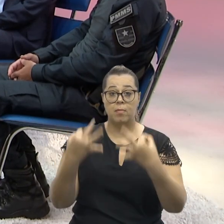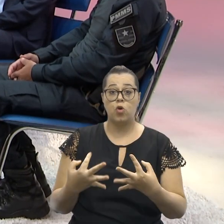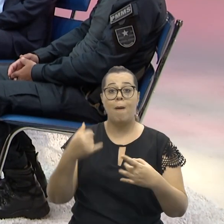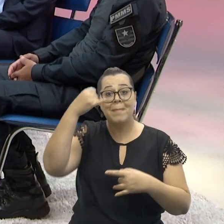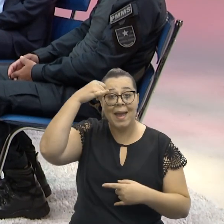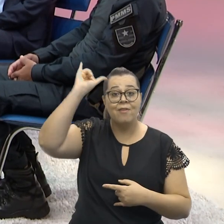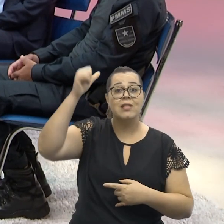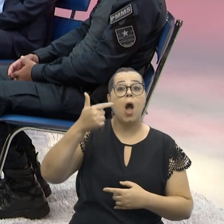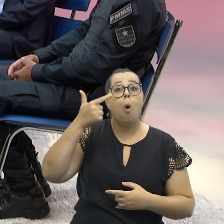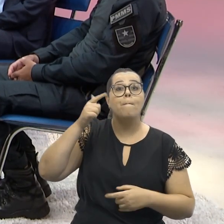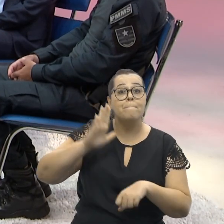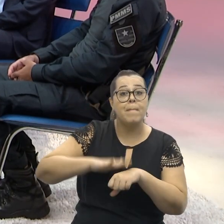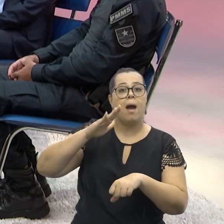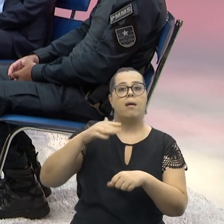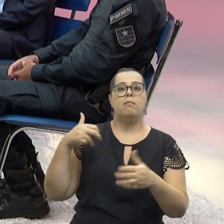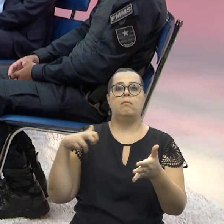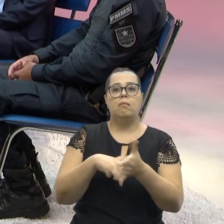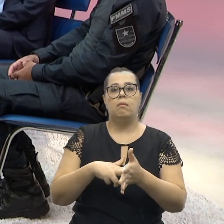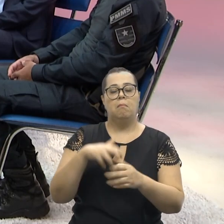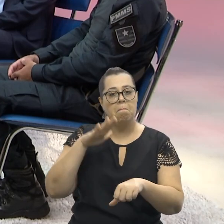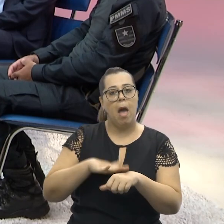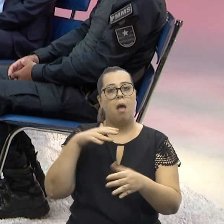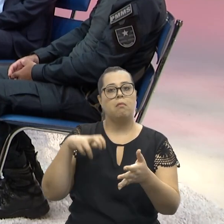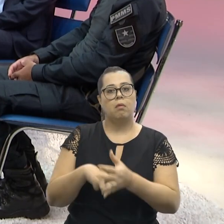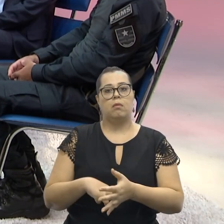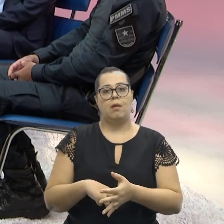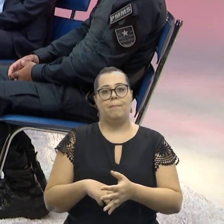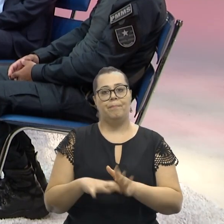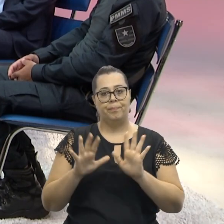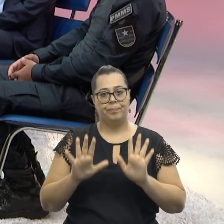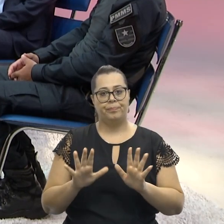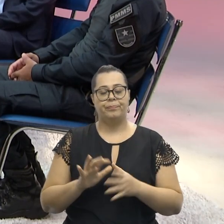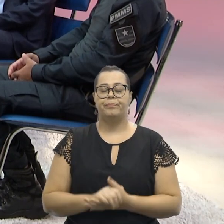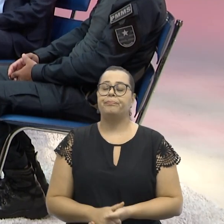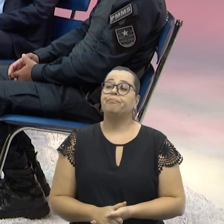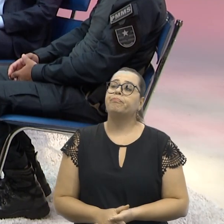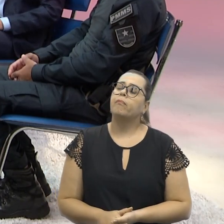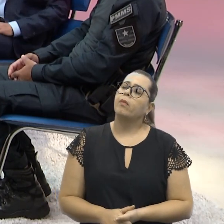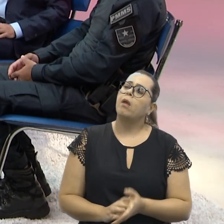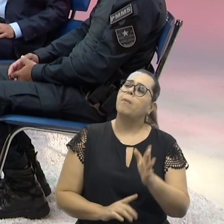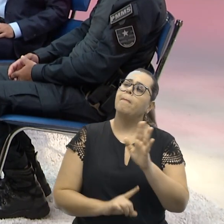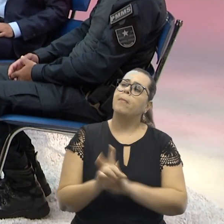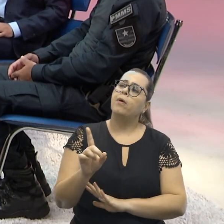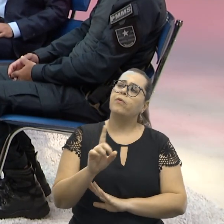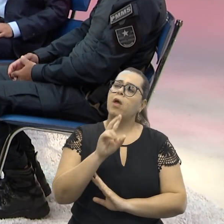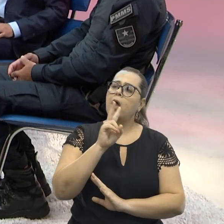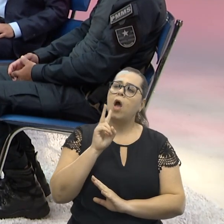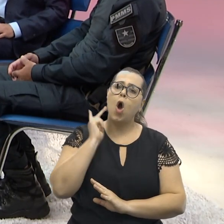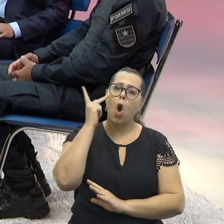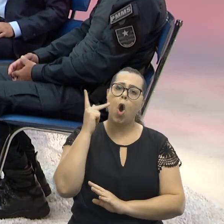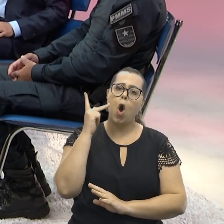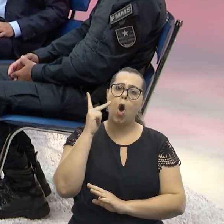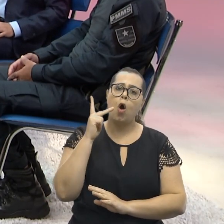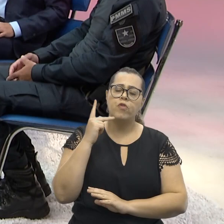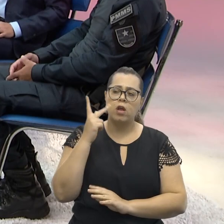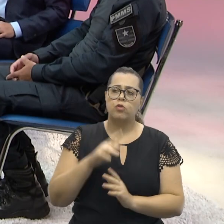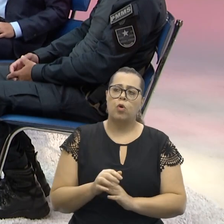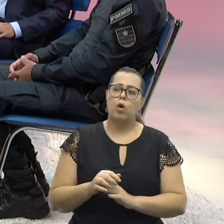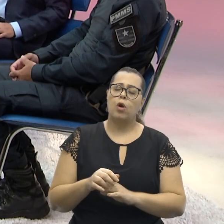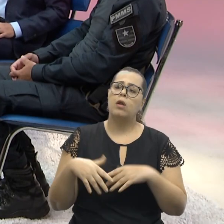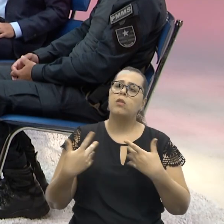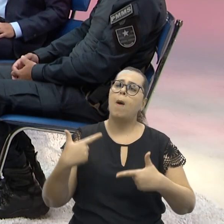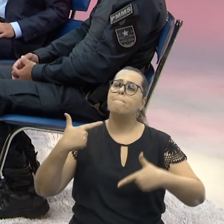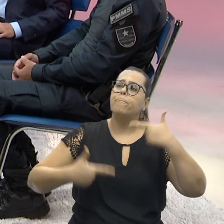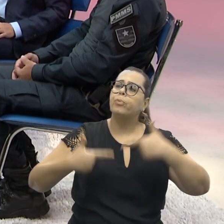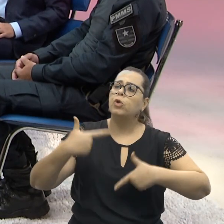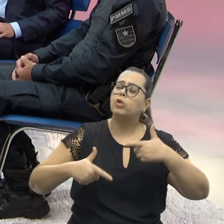uma maneira, como você falou mesmo, evitar outros acidentes. Vereador, em relação, né, às políticas públicas, a Câmara também,